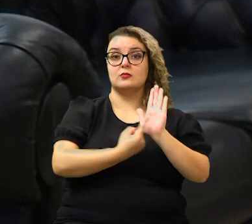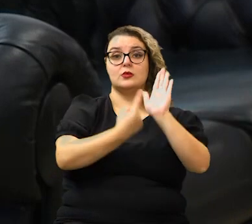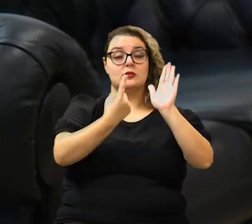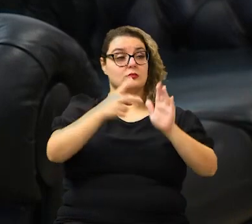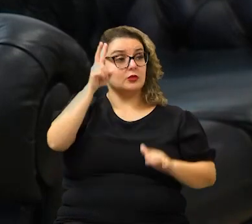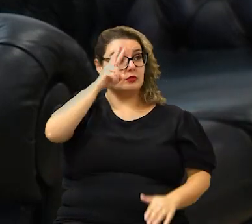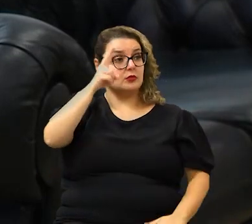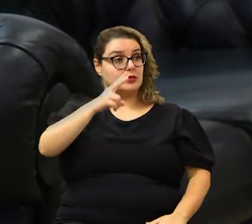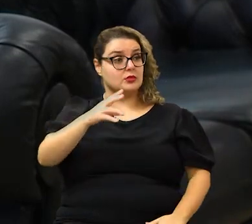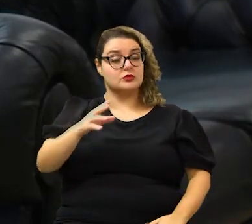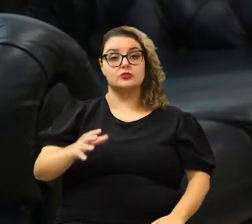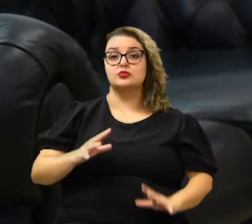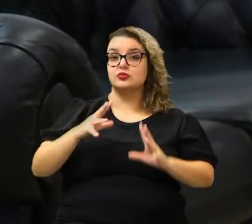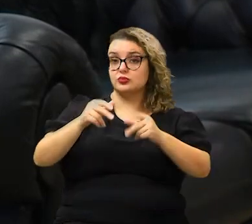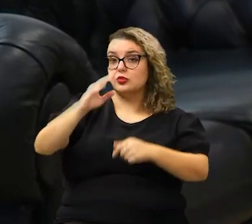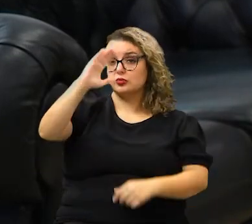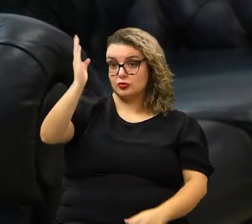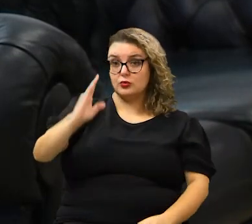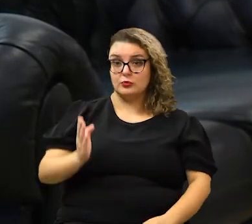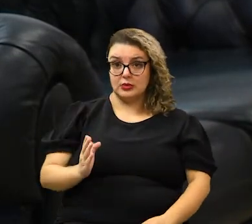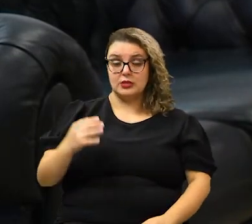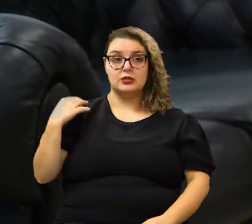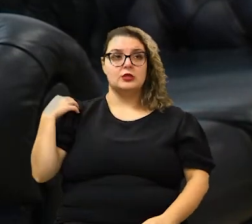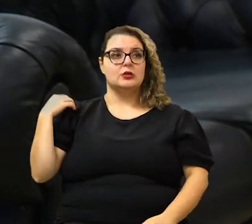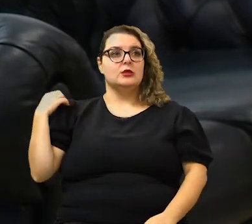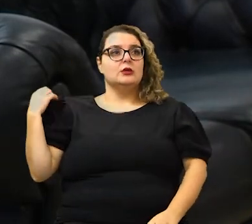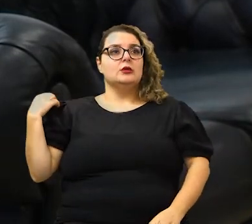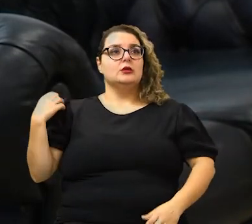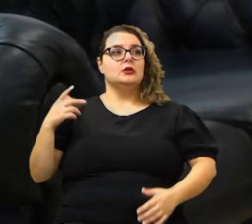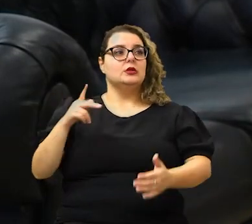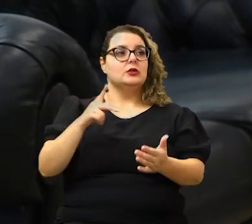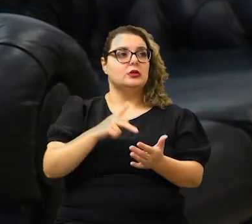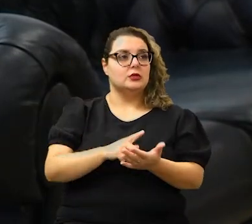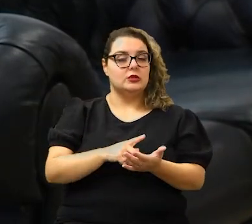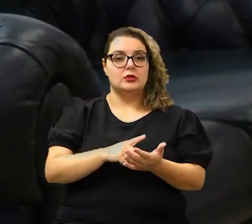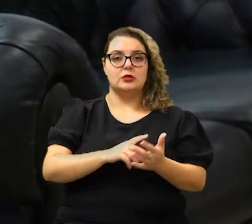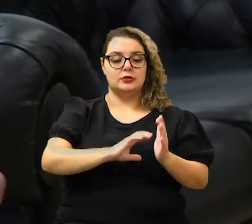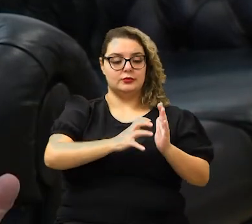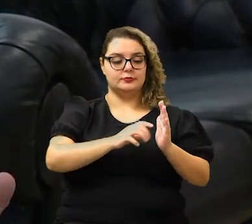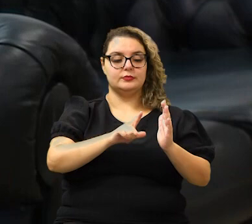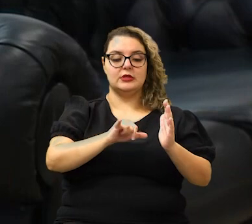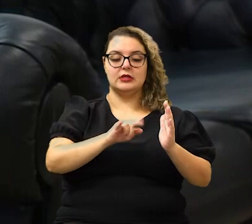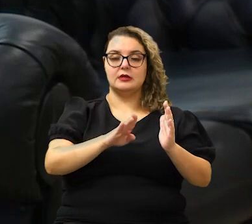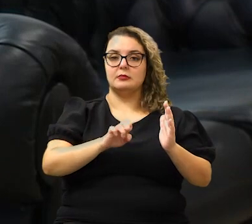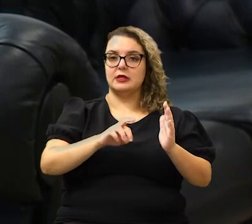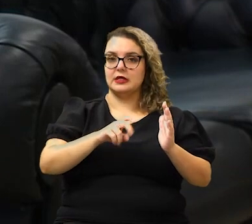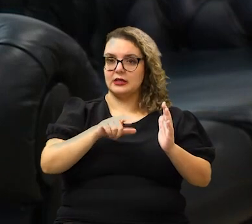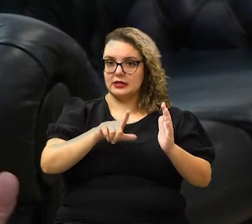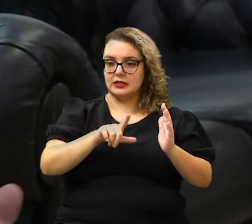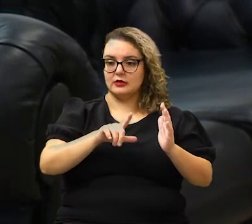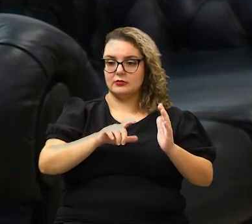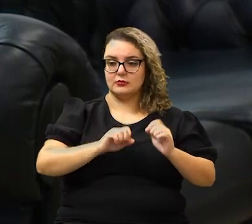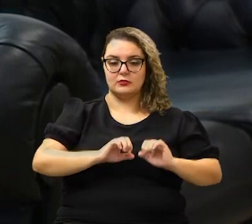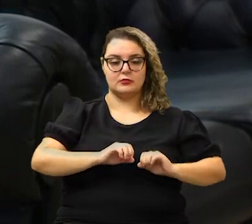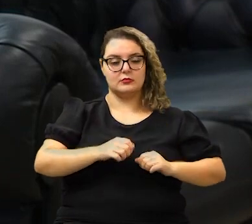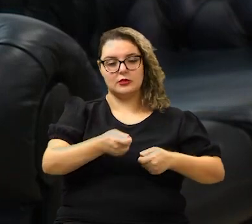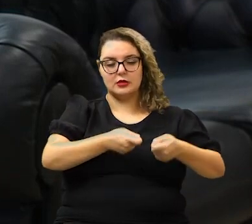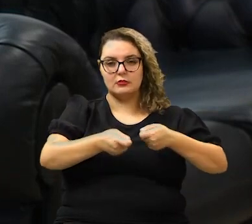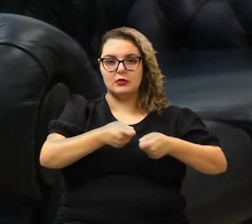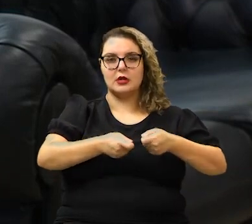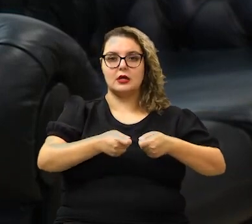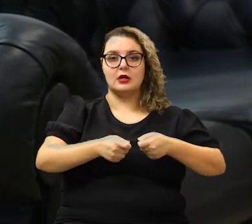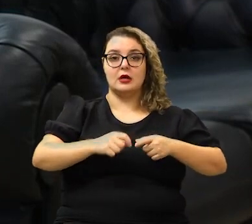episódio que marcou um momento histórico do Brasil. Na verdade, o Partido Liberal, que comandava a